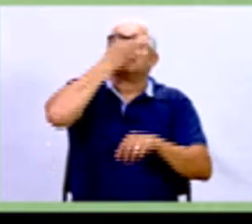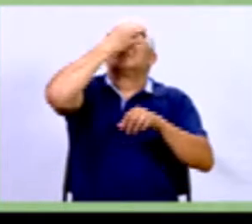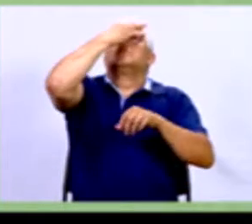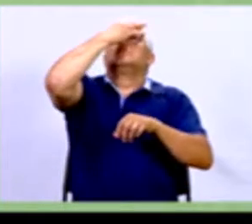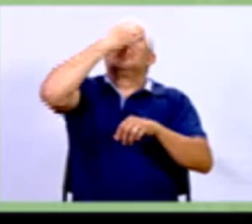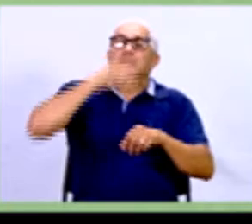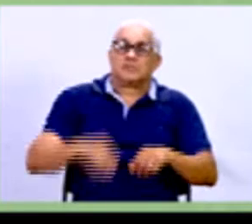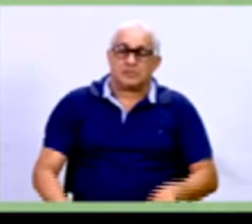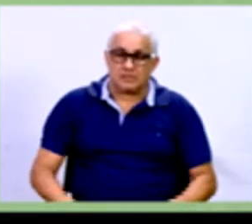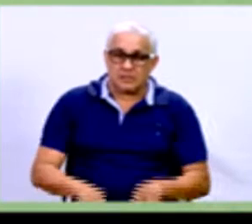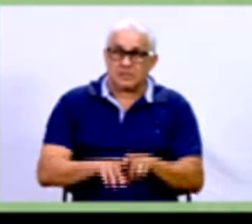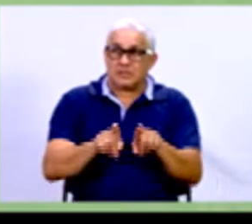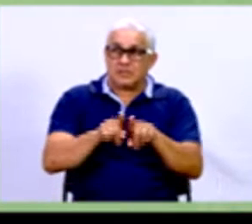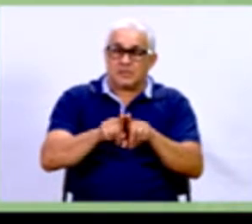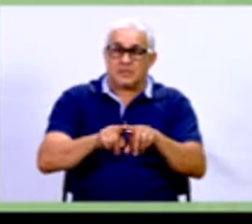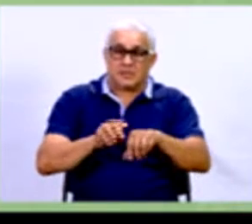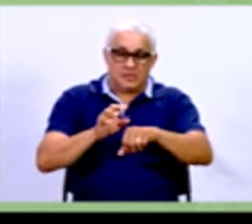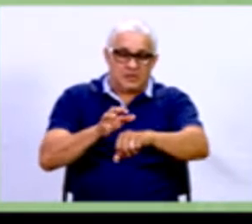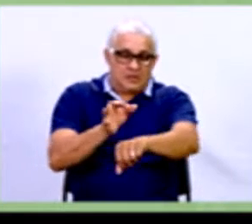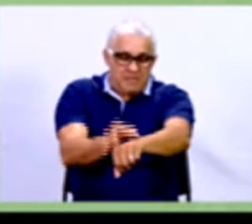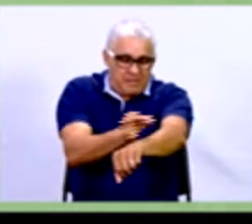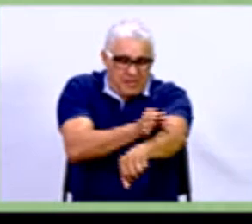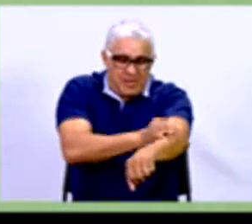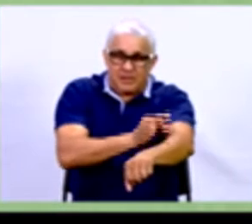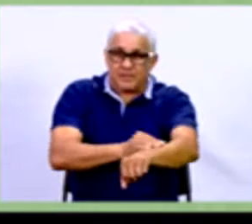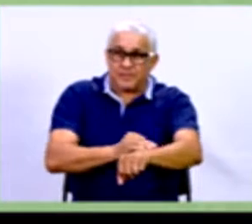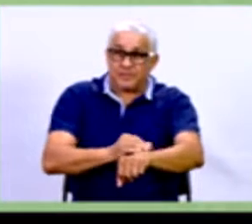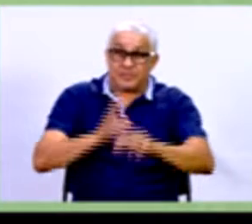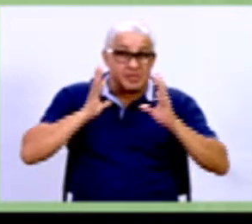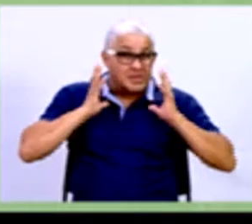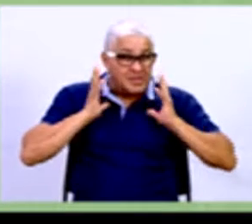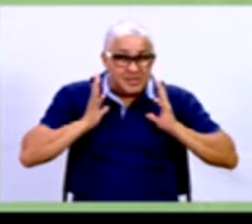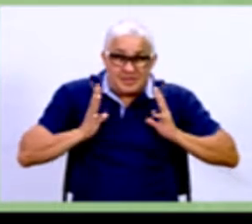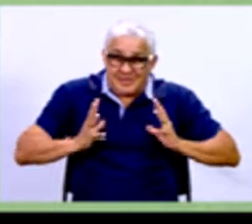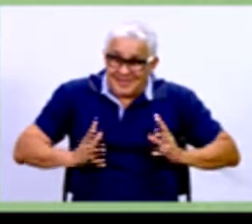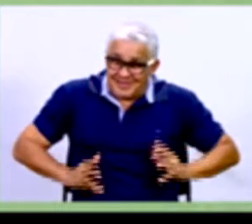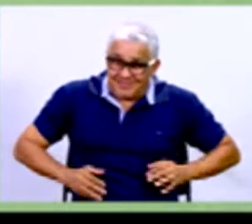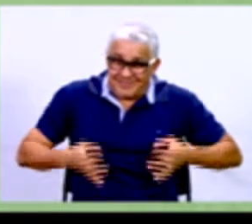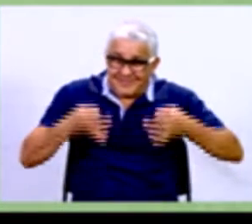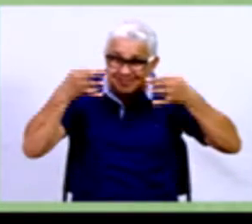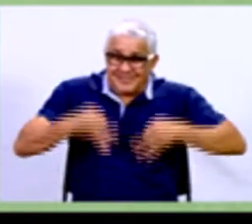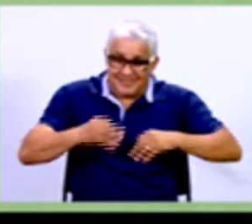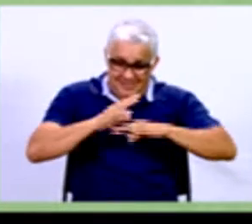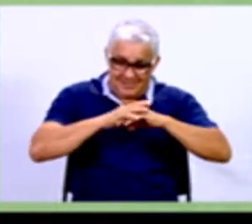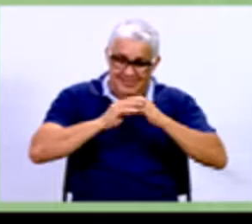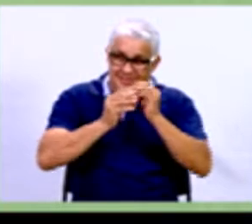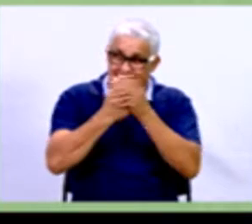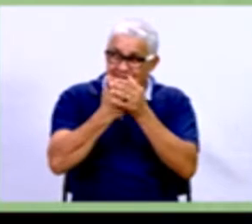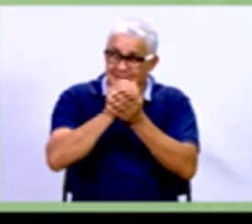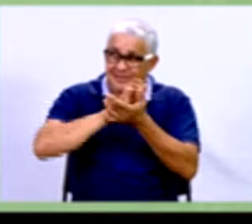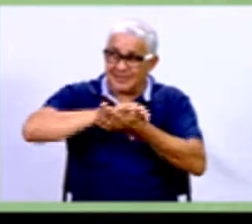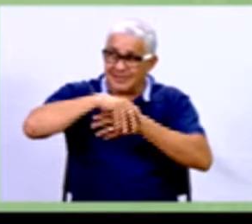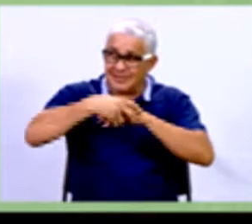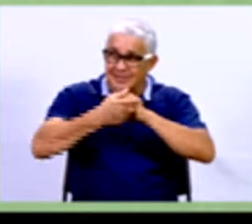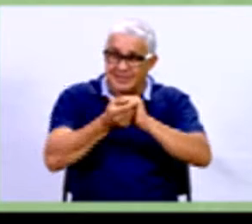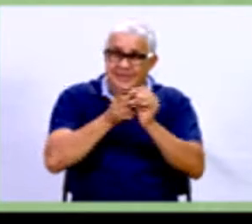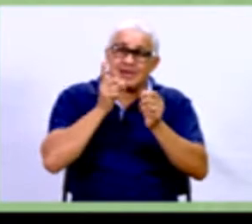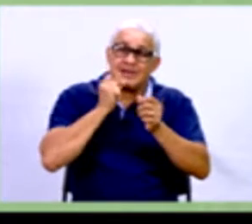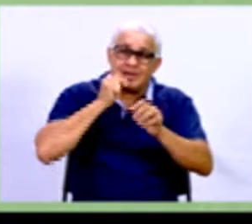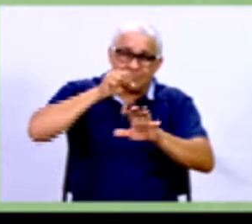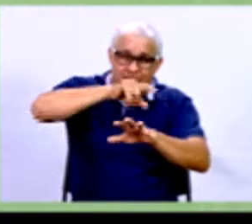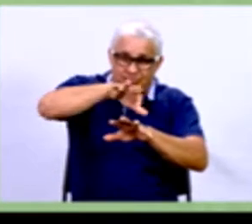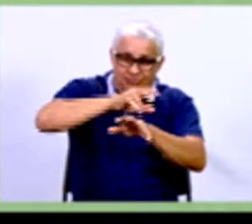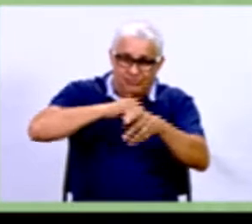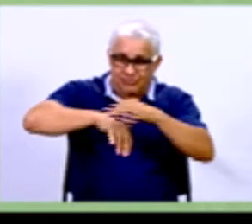Ferimentos. Lave bem as mãos. Esse é o primeiro procedimento, né, que a gente sempre tem que fazer. Uma coisa que eu esqueci até de falar para vocês.